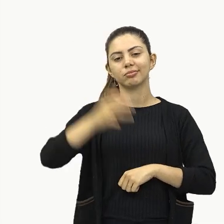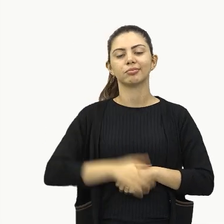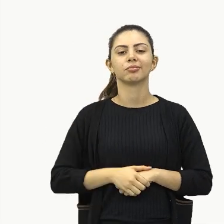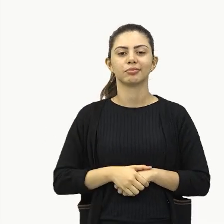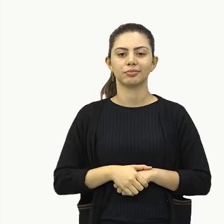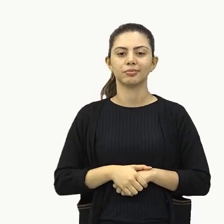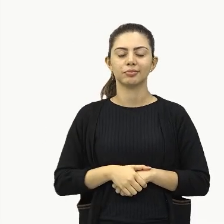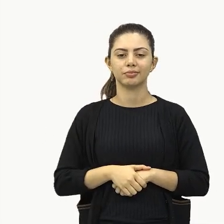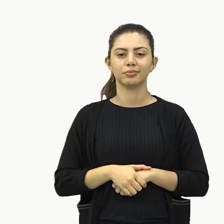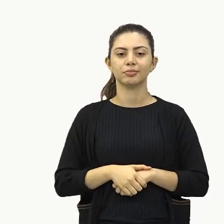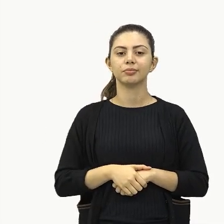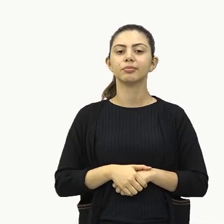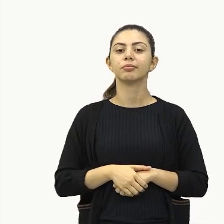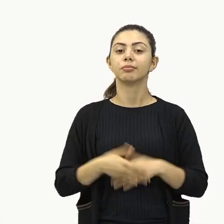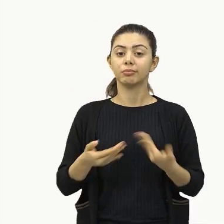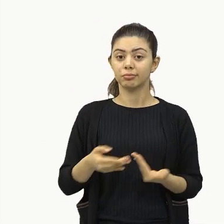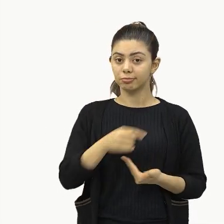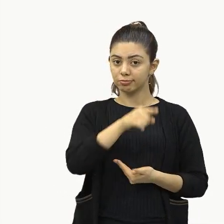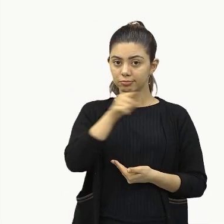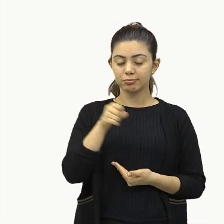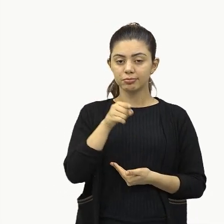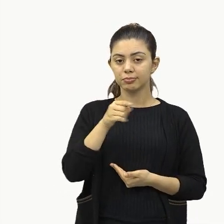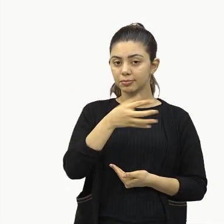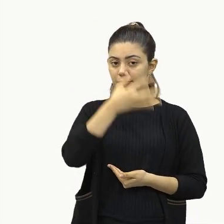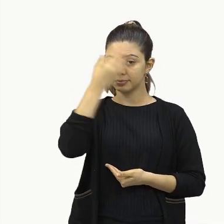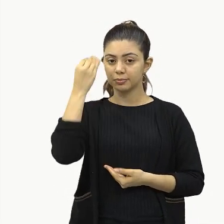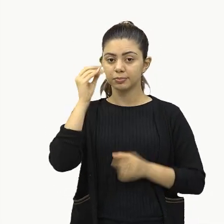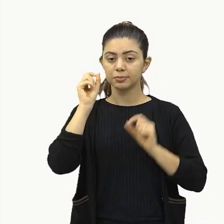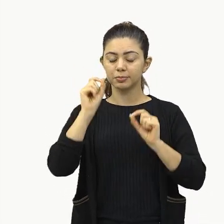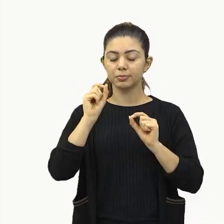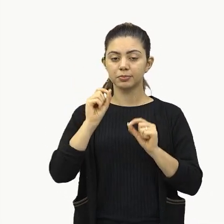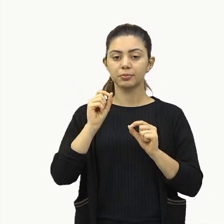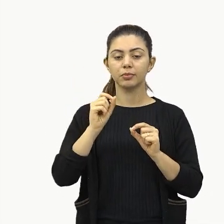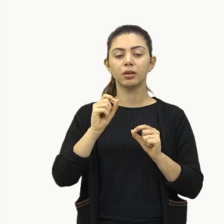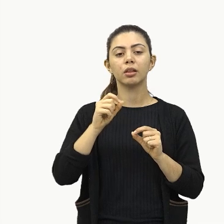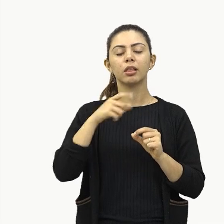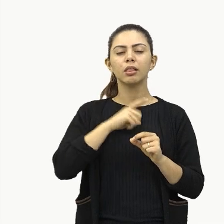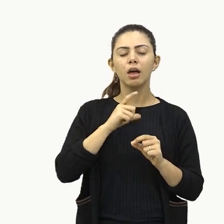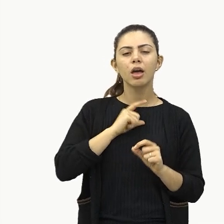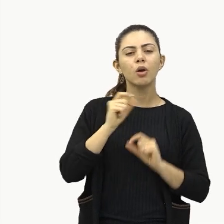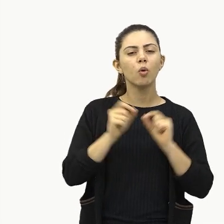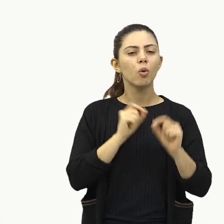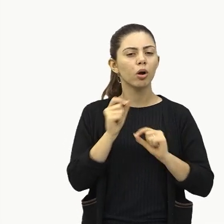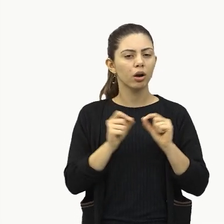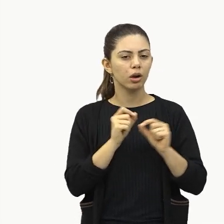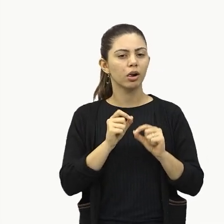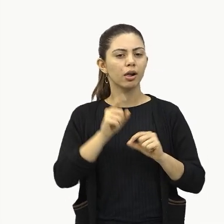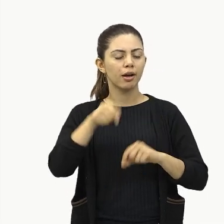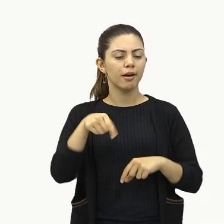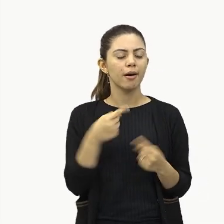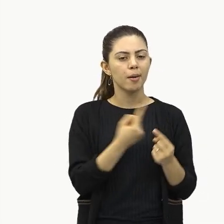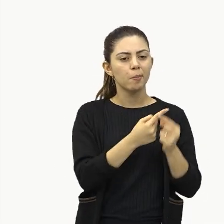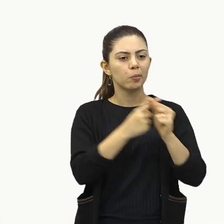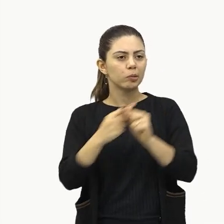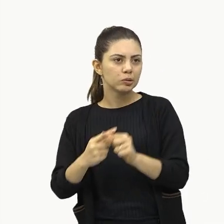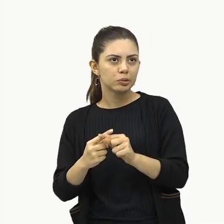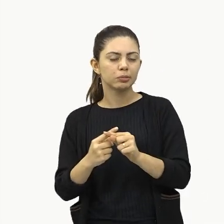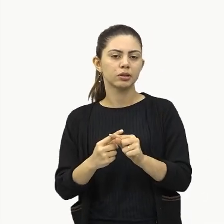associação, tá? Não esqueça também que quando aparece multiplicação,